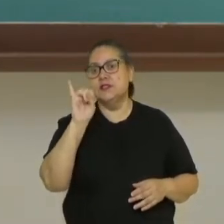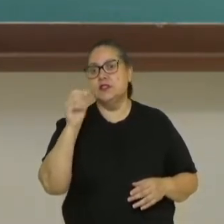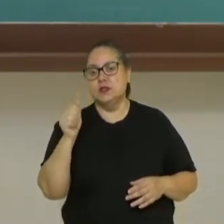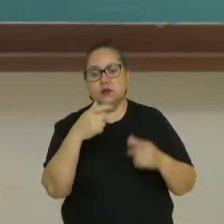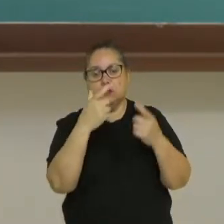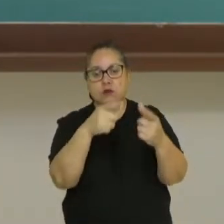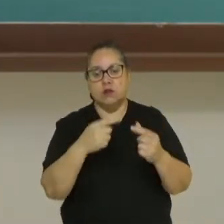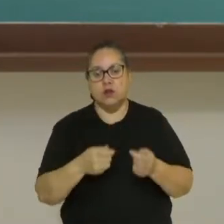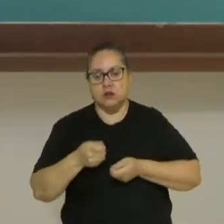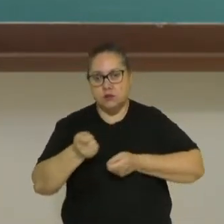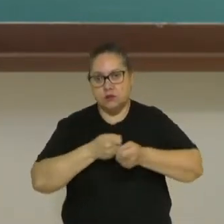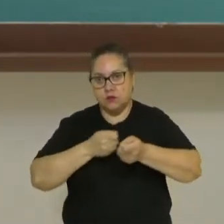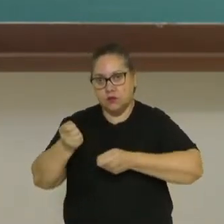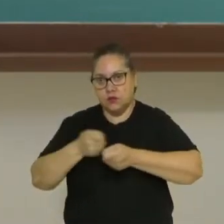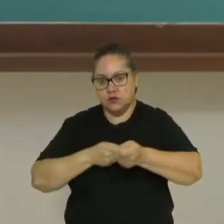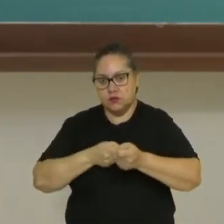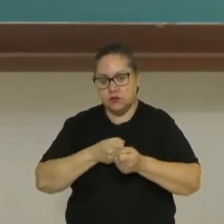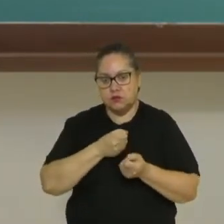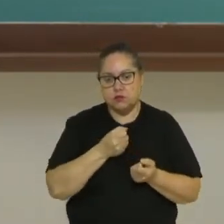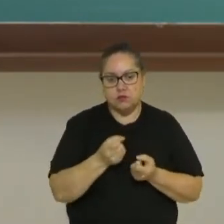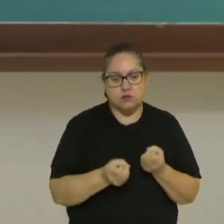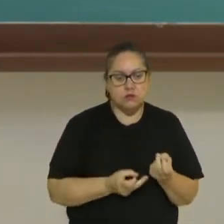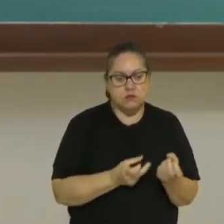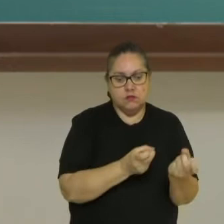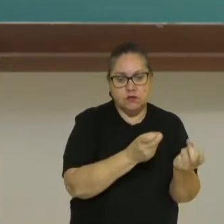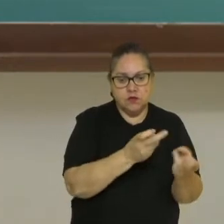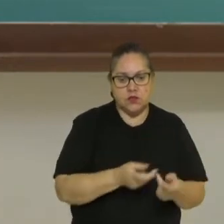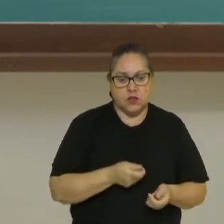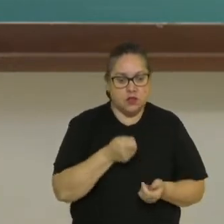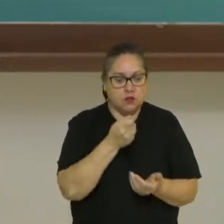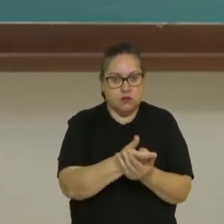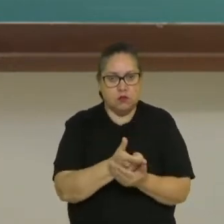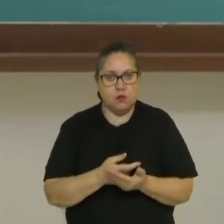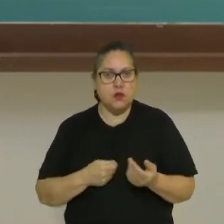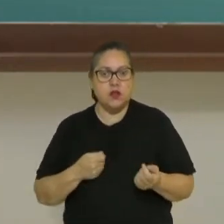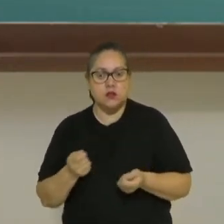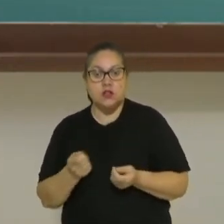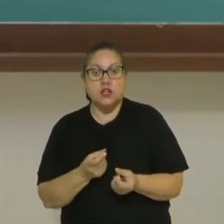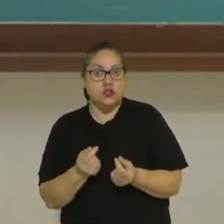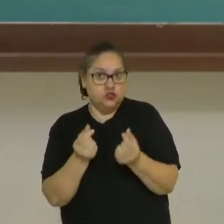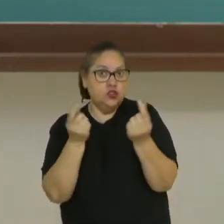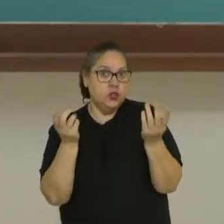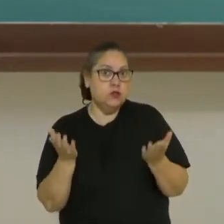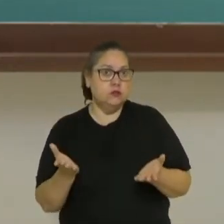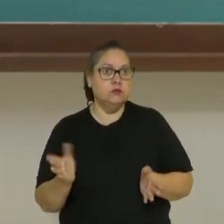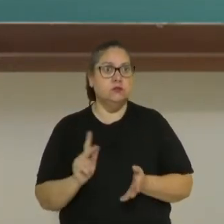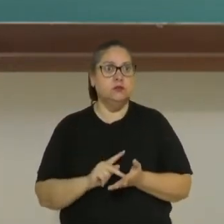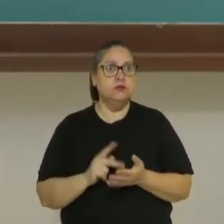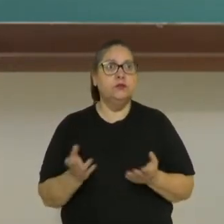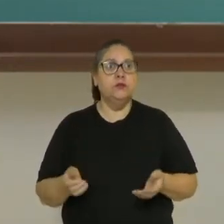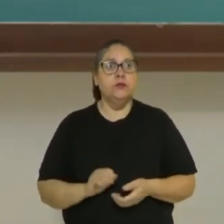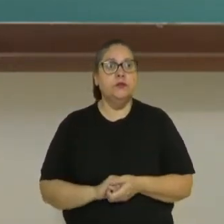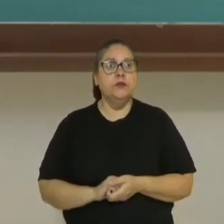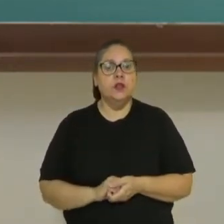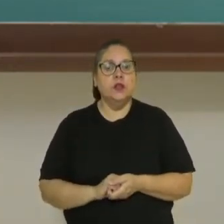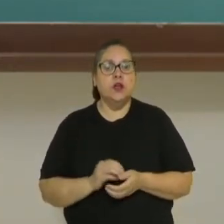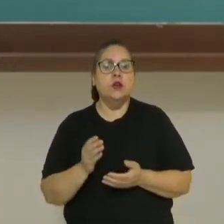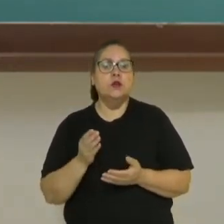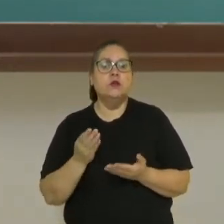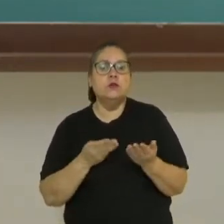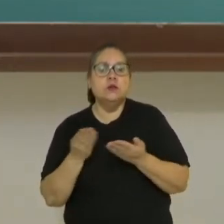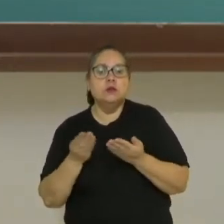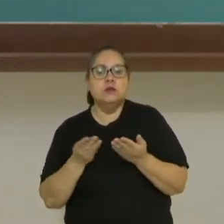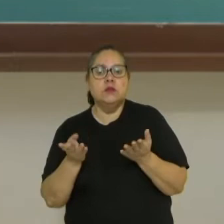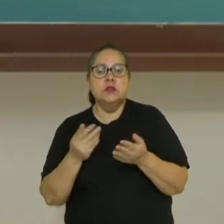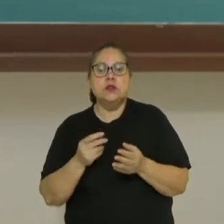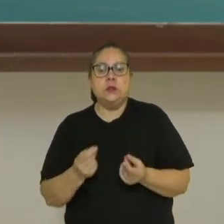mais comerciais para que se movimentasse cada vez mais dinheiro mesmo ali. A burguesia acaba